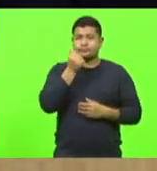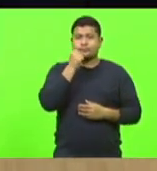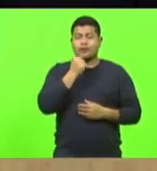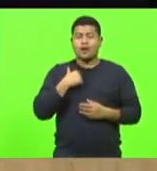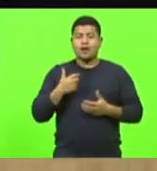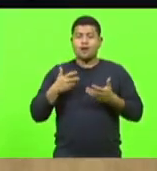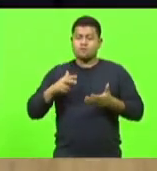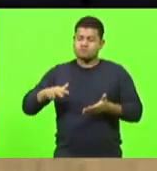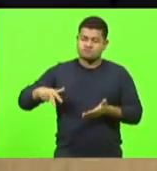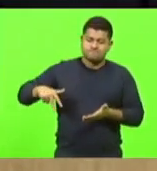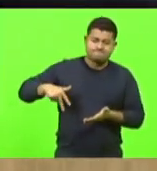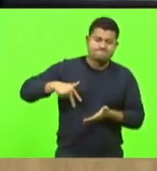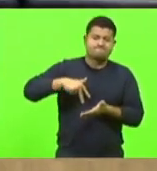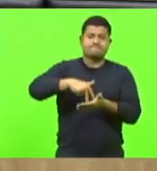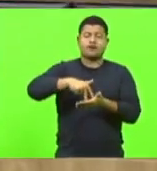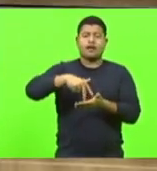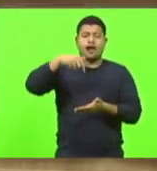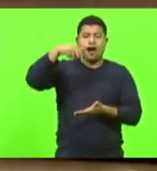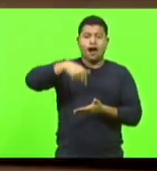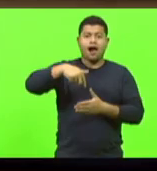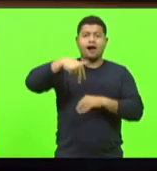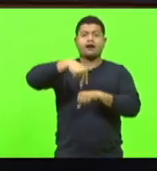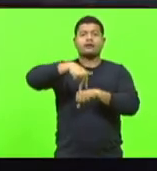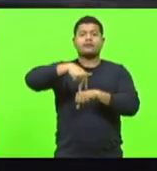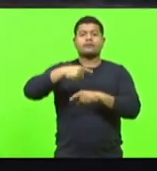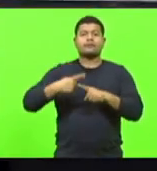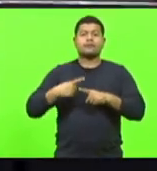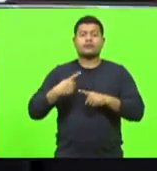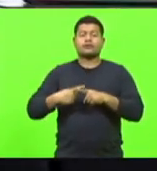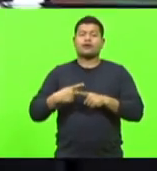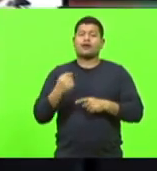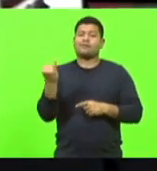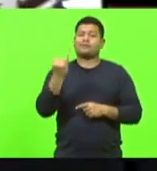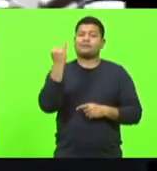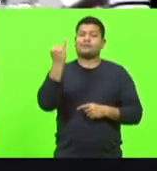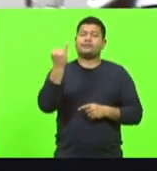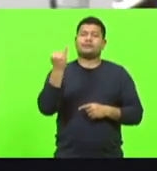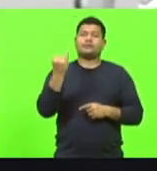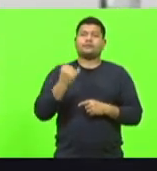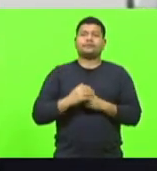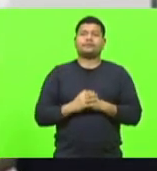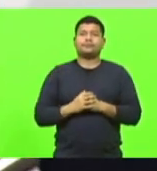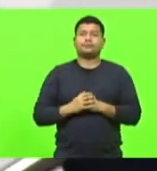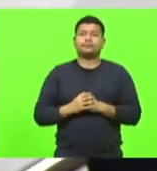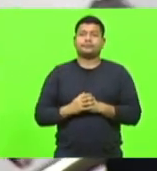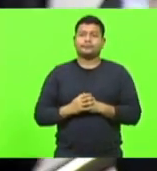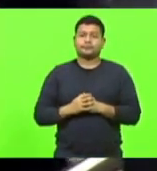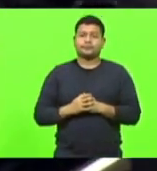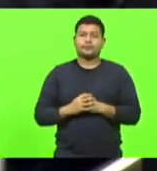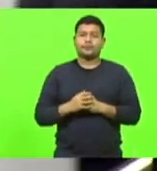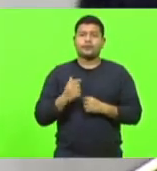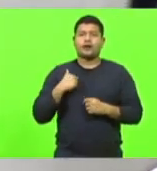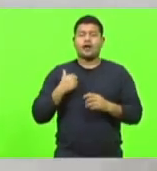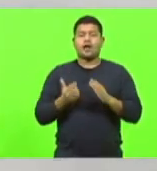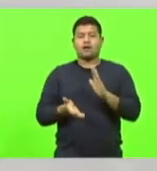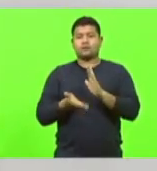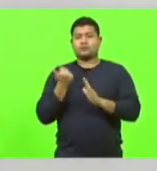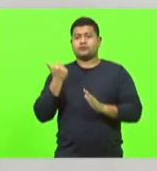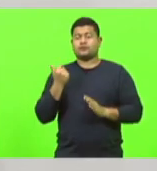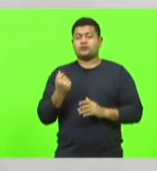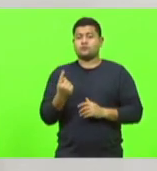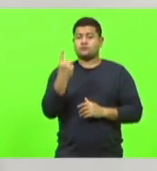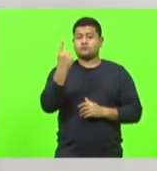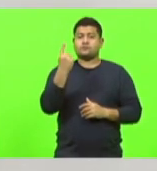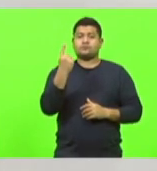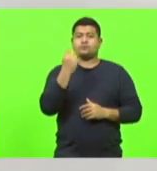na Tribuna pela importância desse voto Esse é o Retirei o Mack